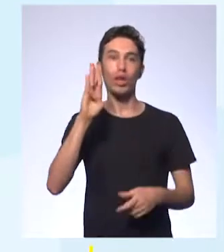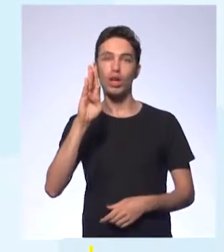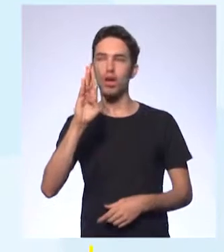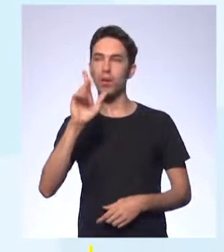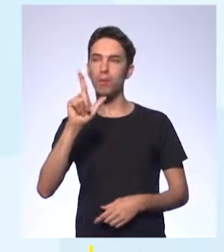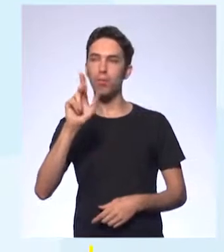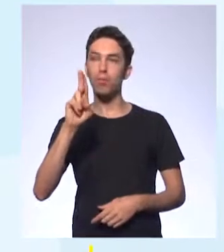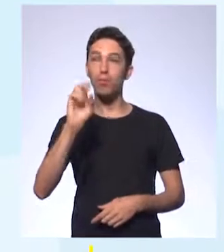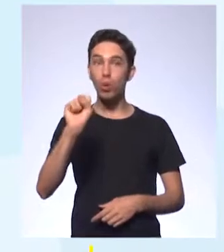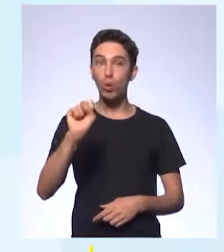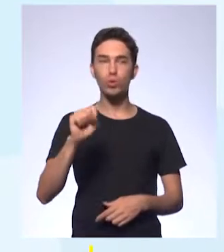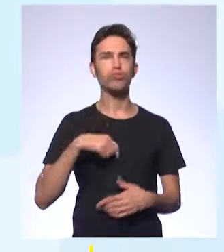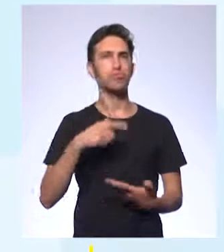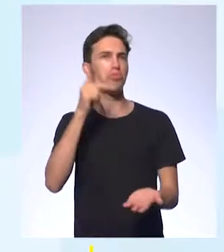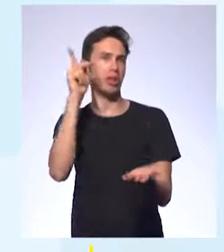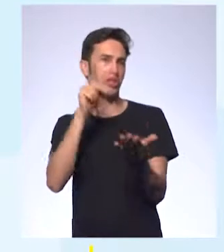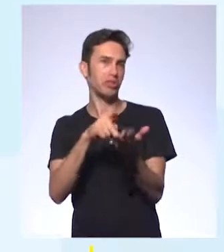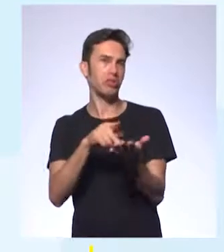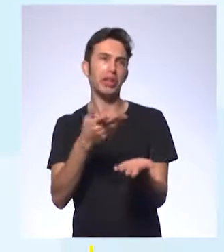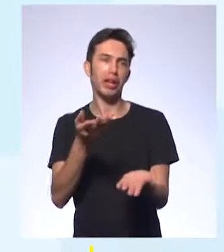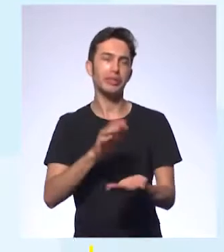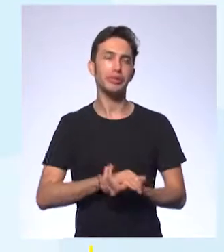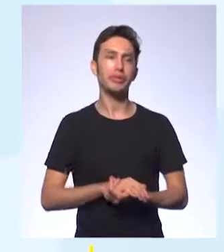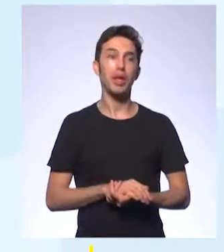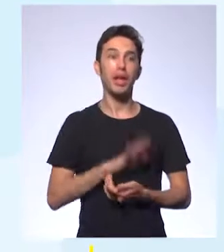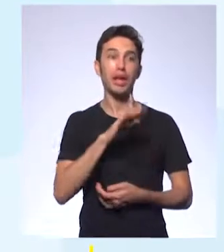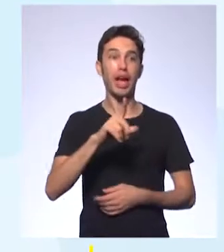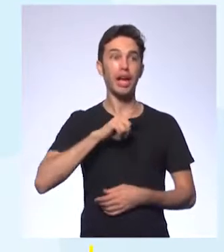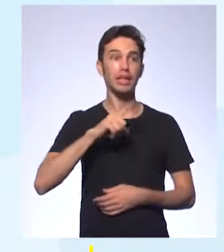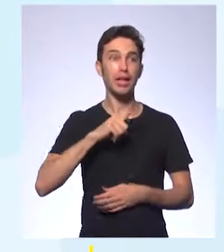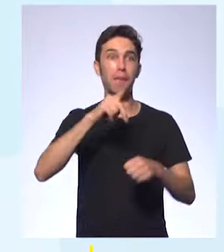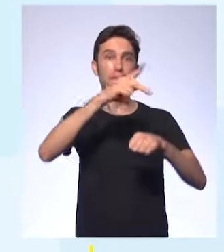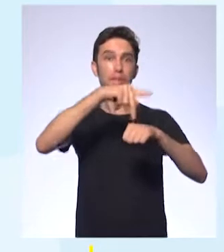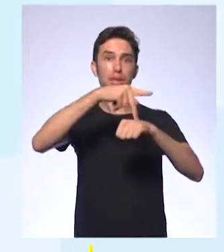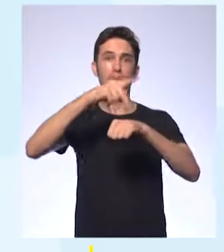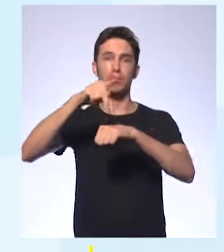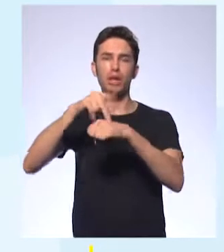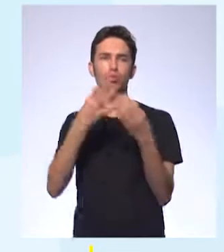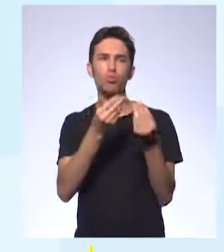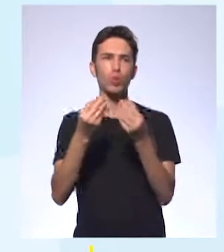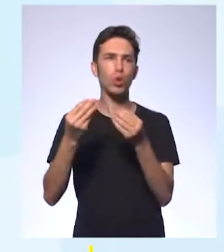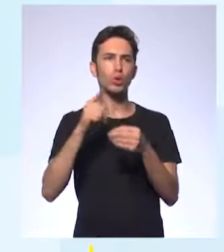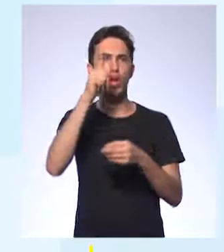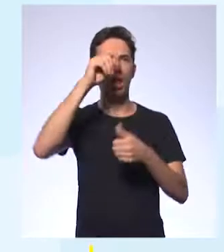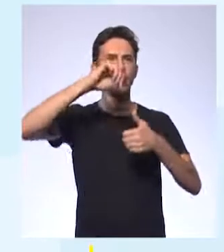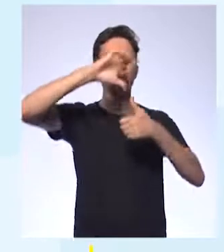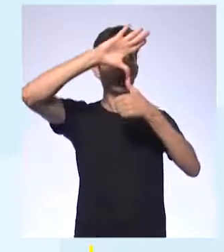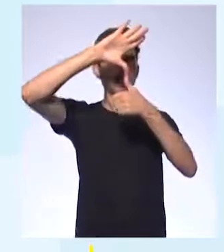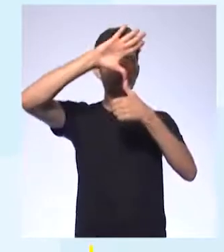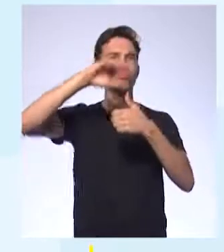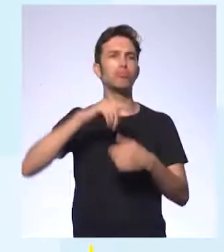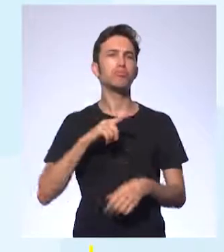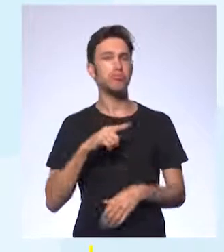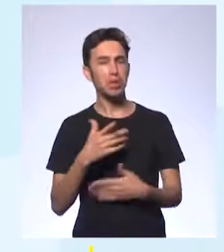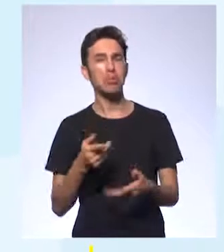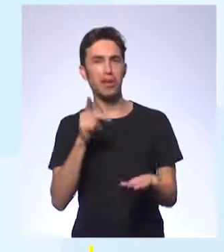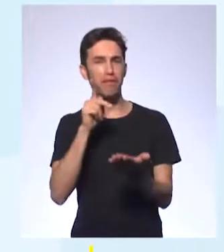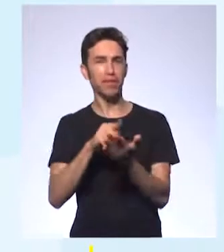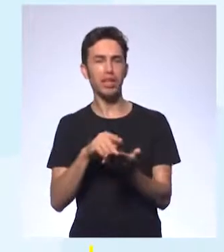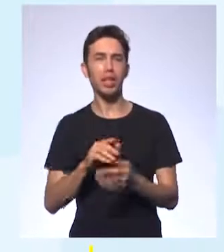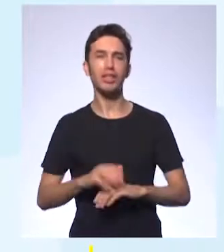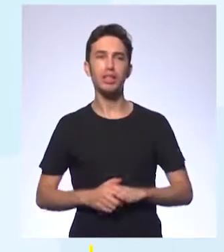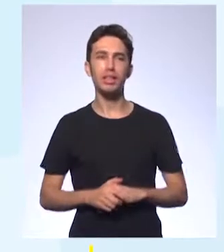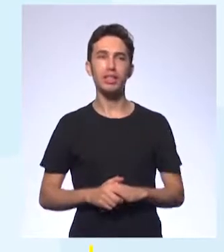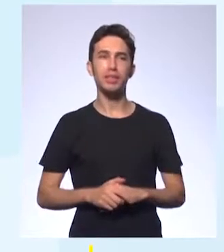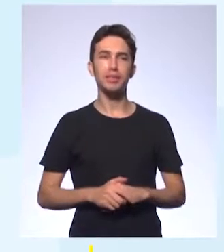bares, então é um fato, tá? Agora, existem muitos países na América do Norte. Também existem muitos países na América do Norte.